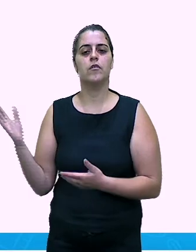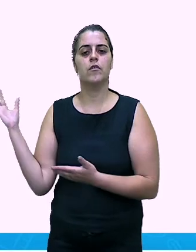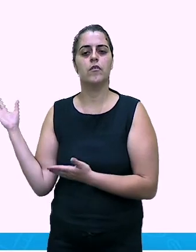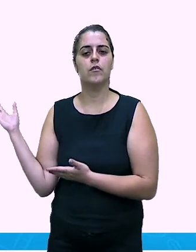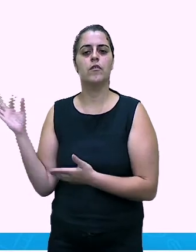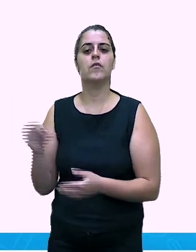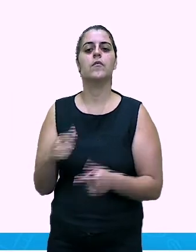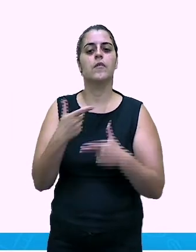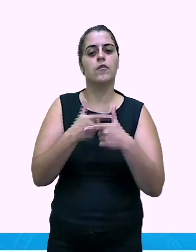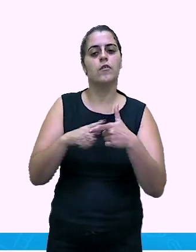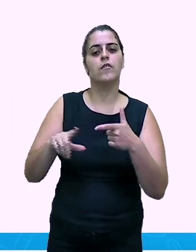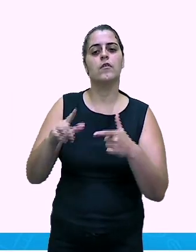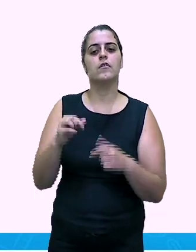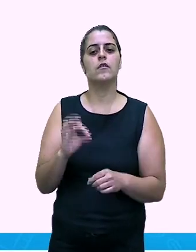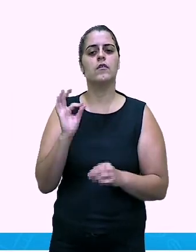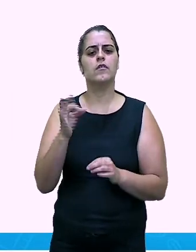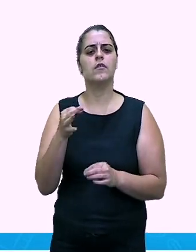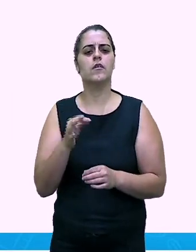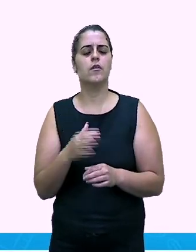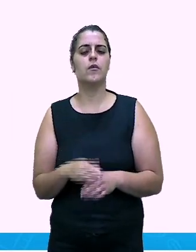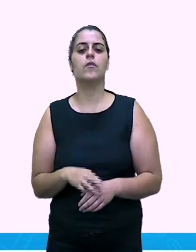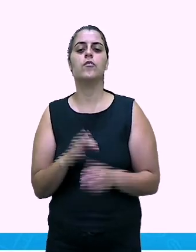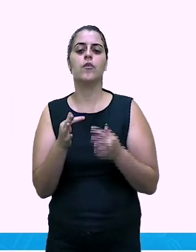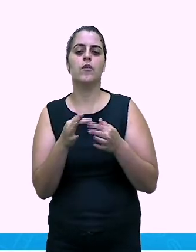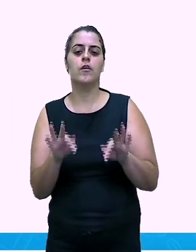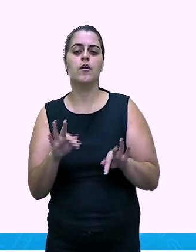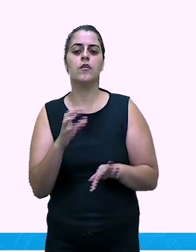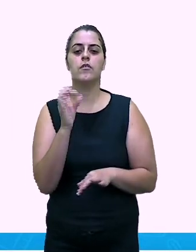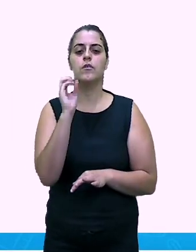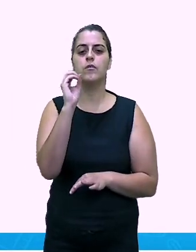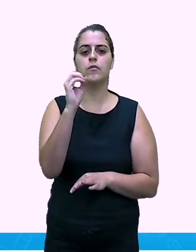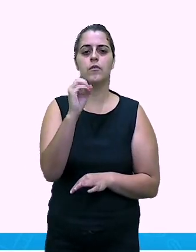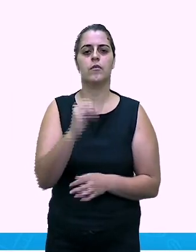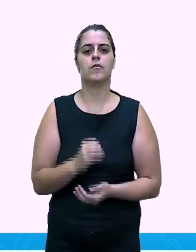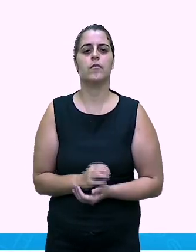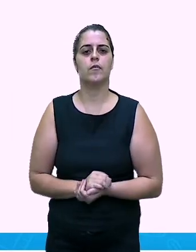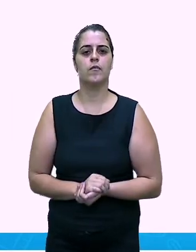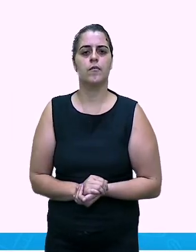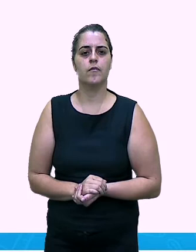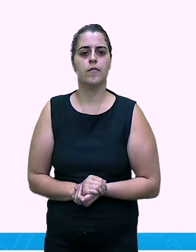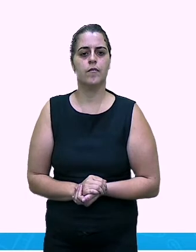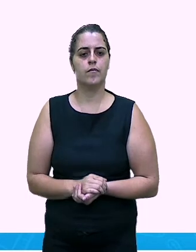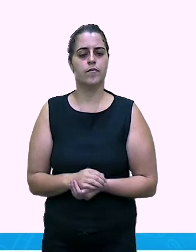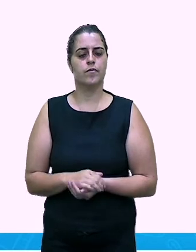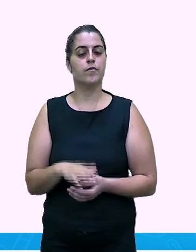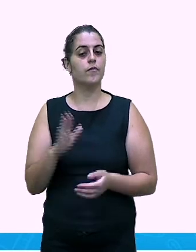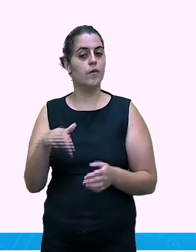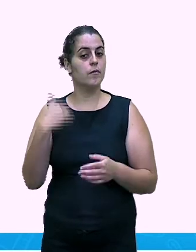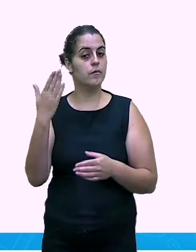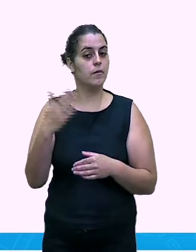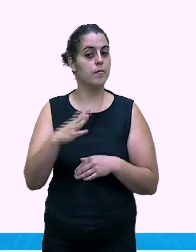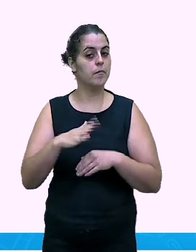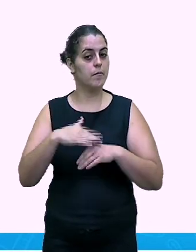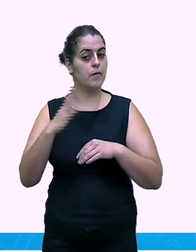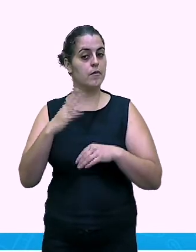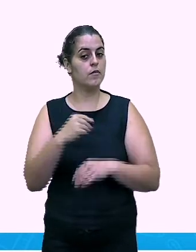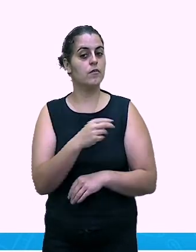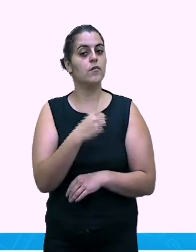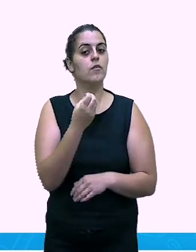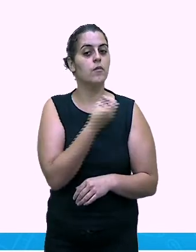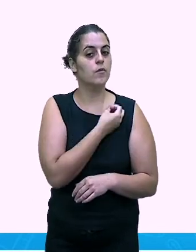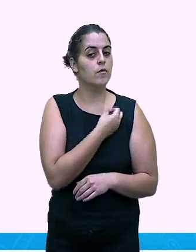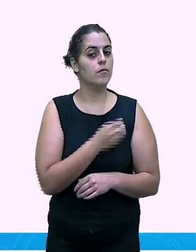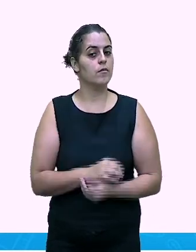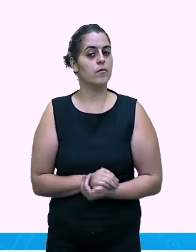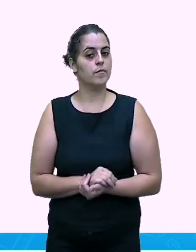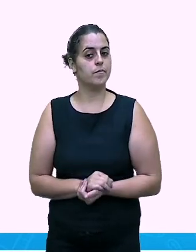divisão exata, onde o nosso resto é 0. Agora vamos aumentar aqui os números, né?